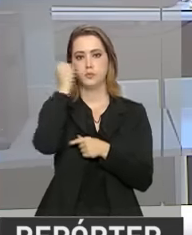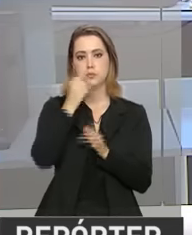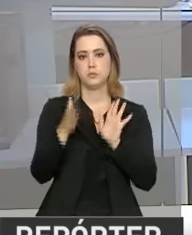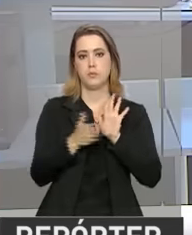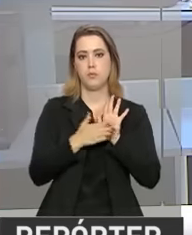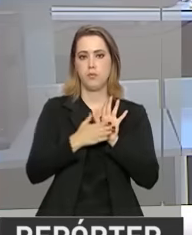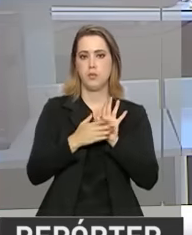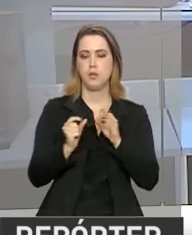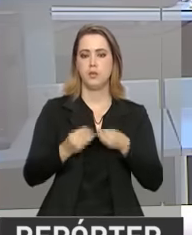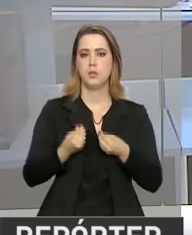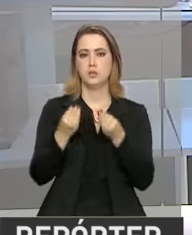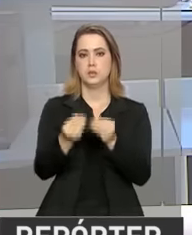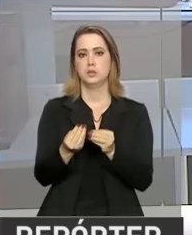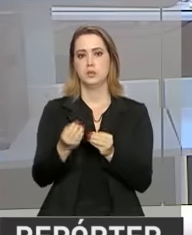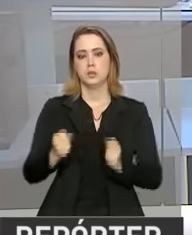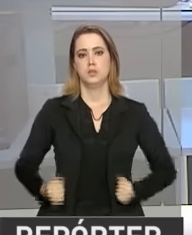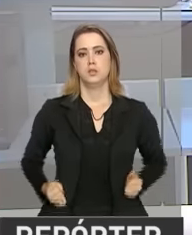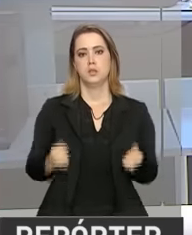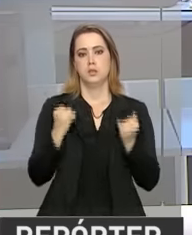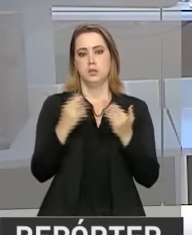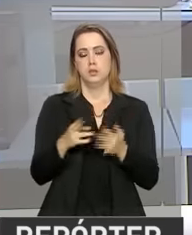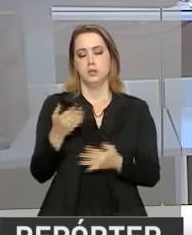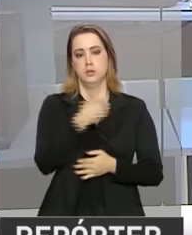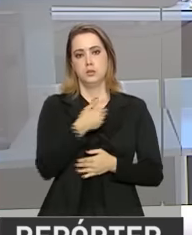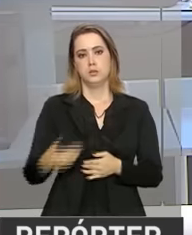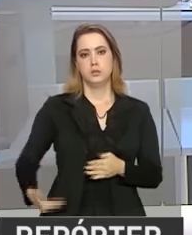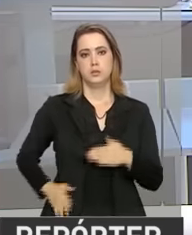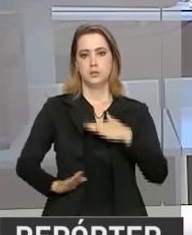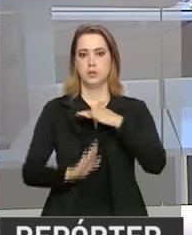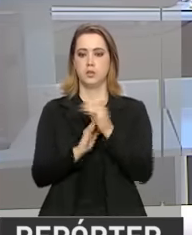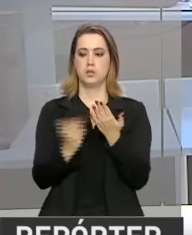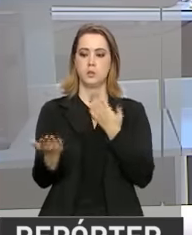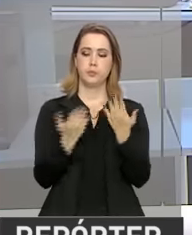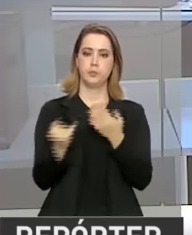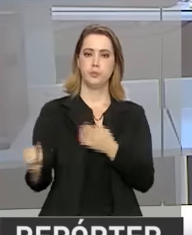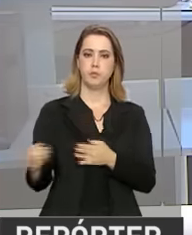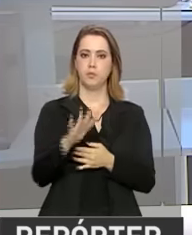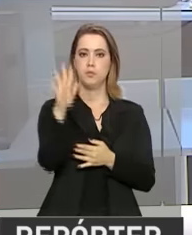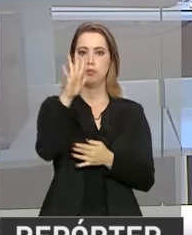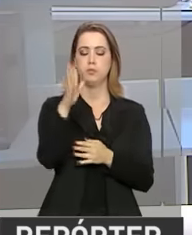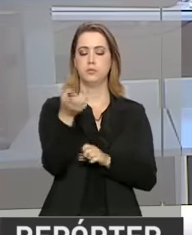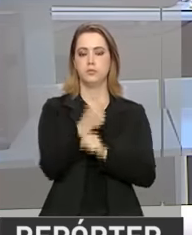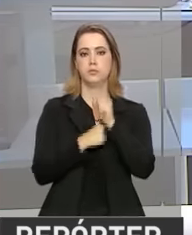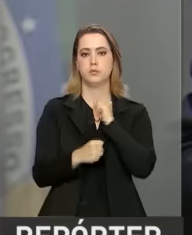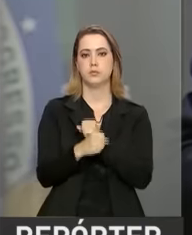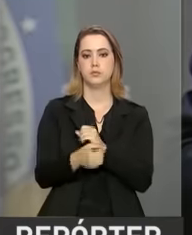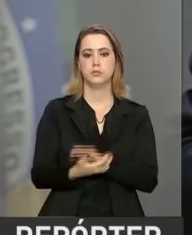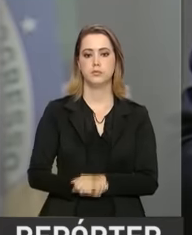medida estabelece que as despesas da União cresçam no máximo o percentual da inflação do ano anterior.